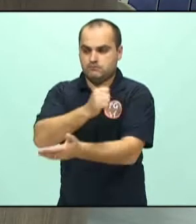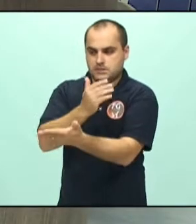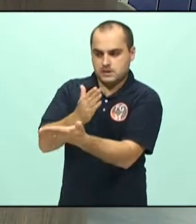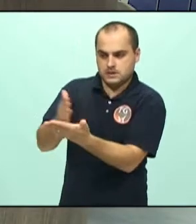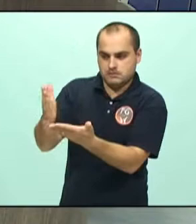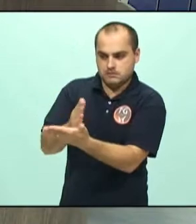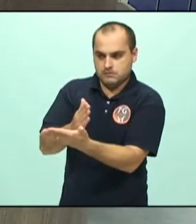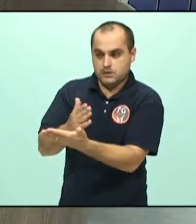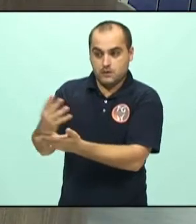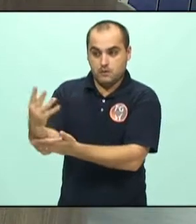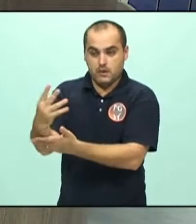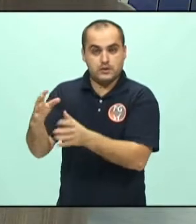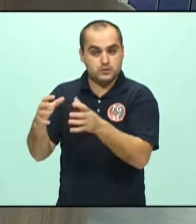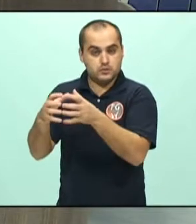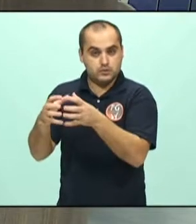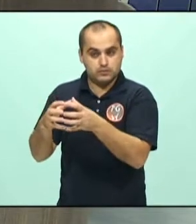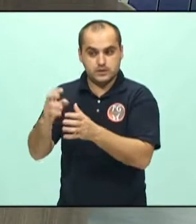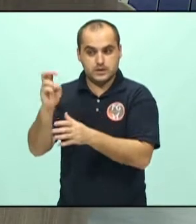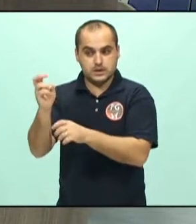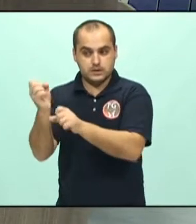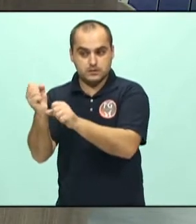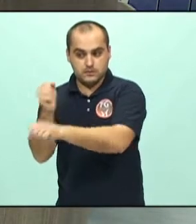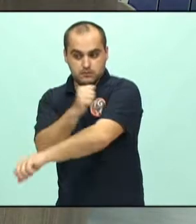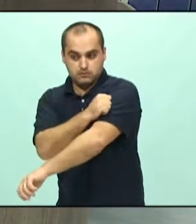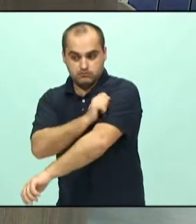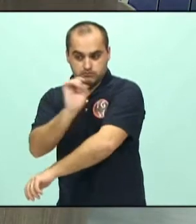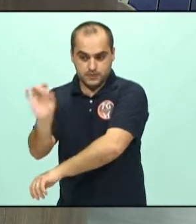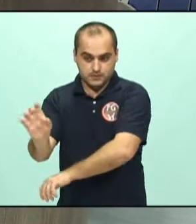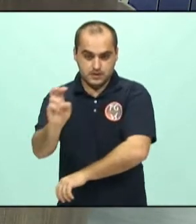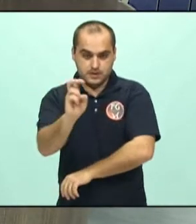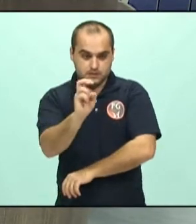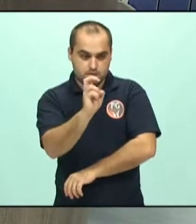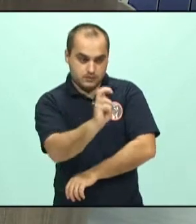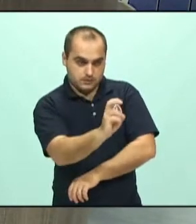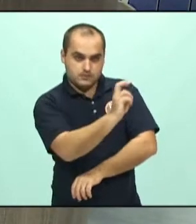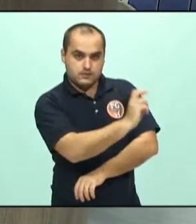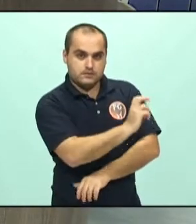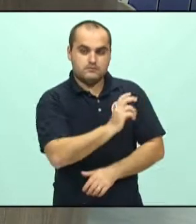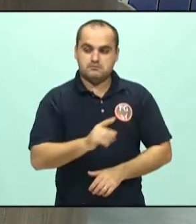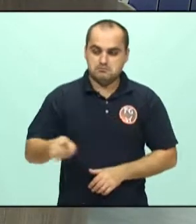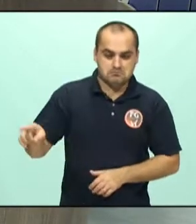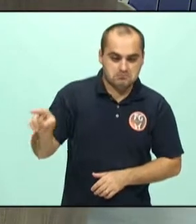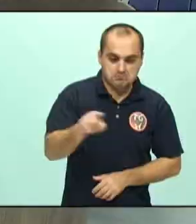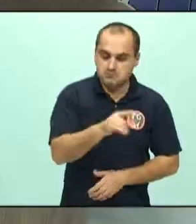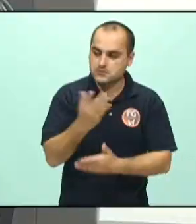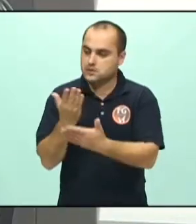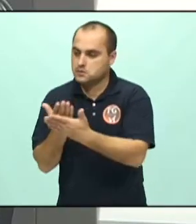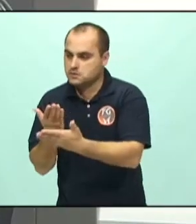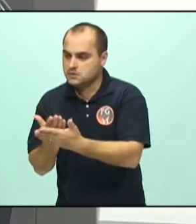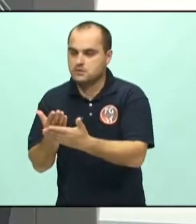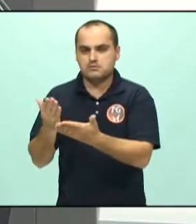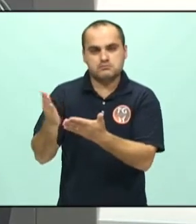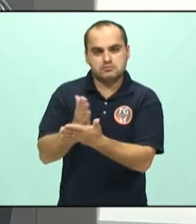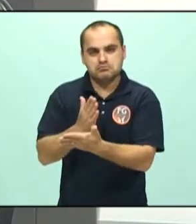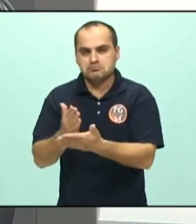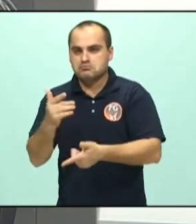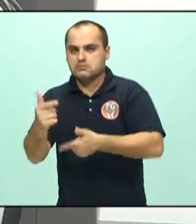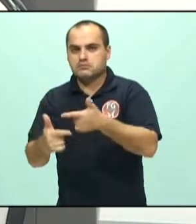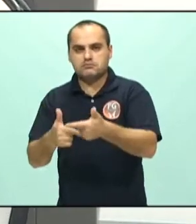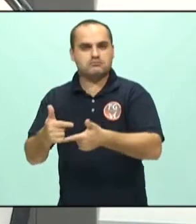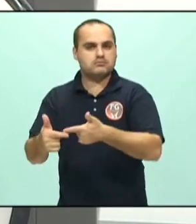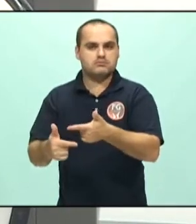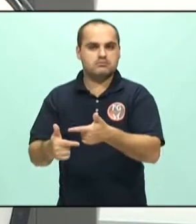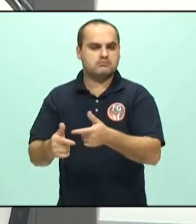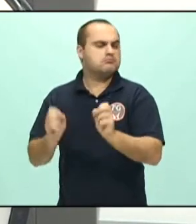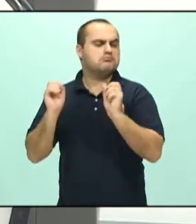em 4 grupos com 5 alunos cada, e eles foram estudando, foram dividindo essas tarefas, e por fim a gente